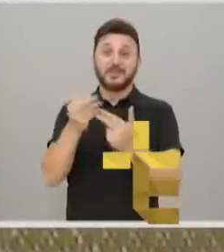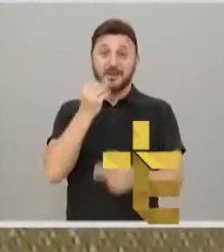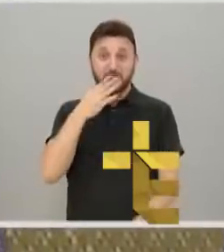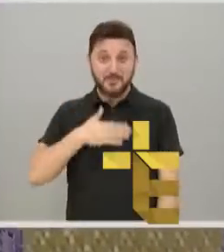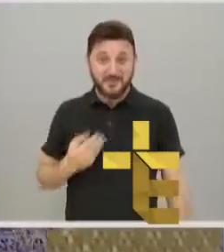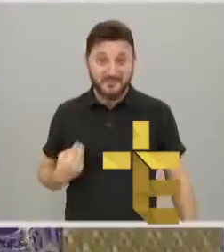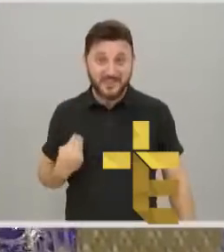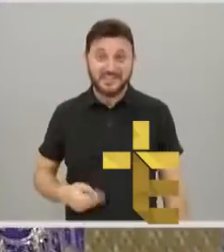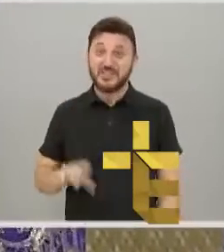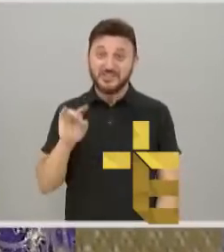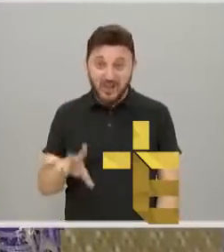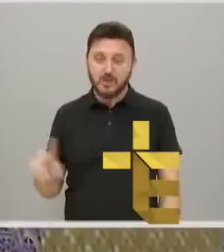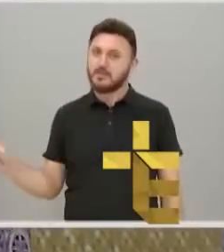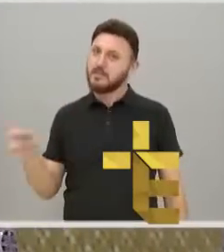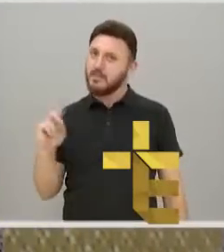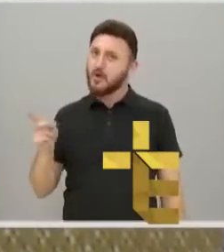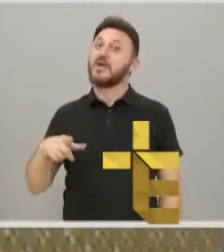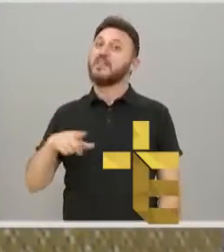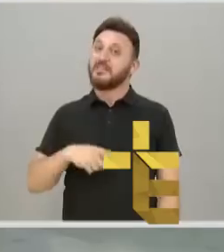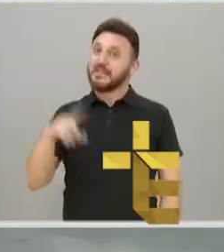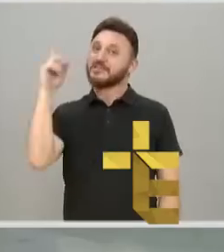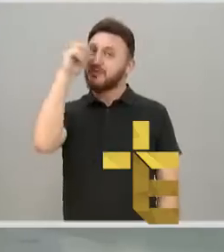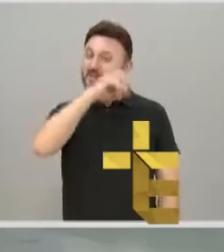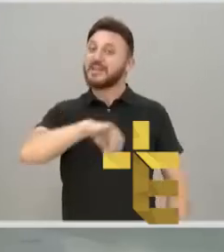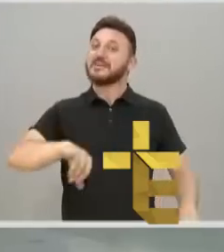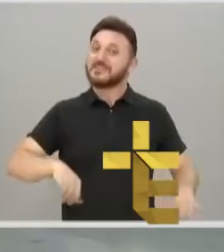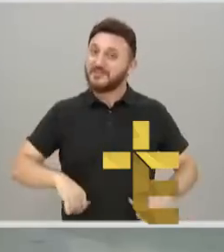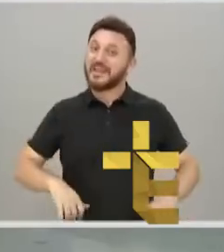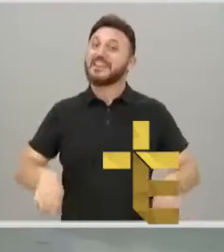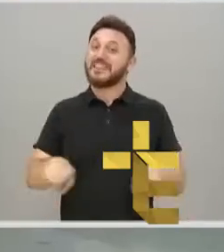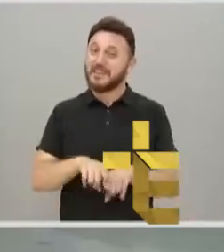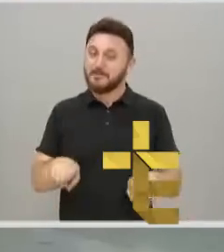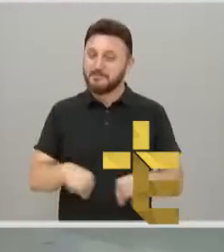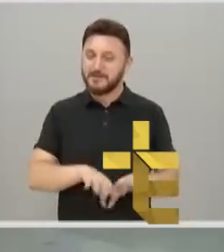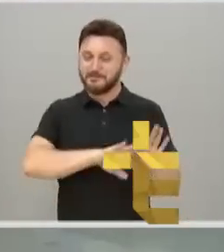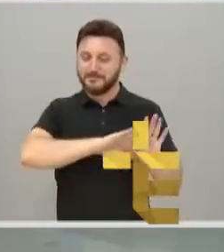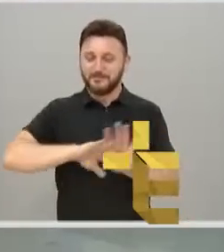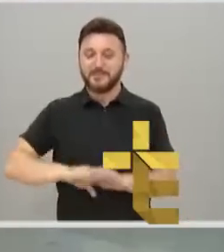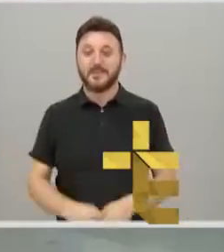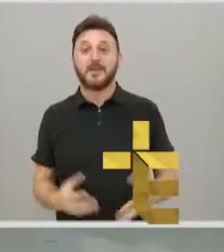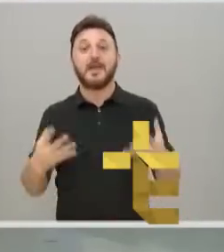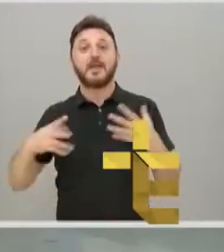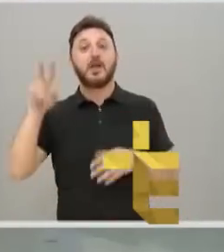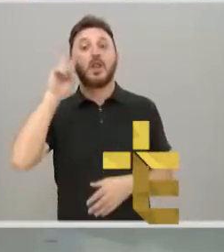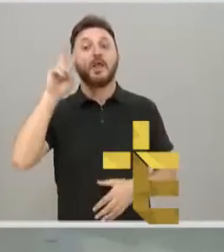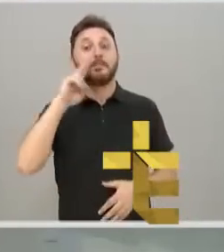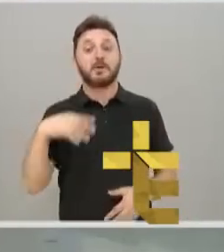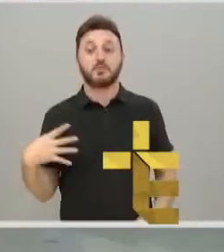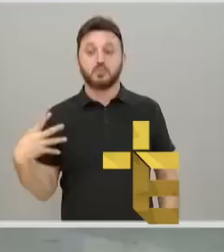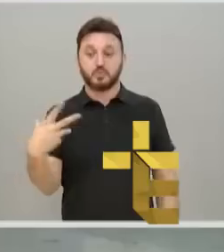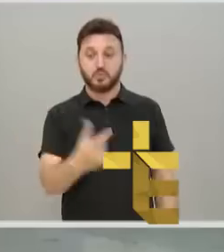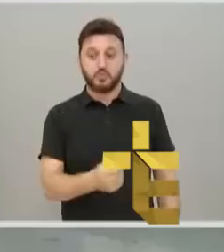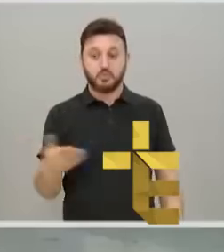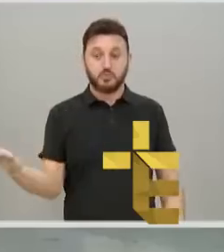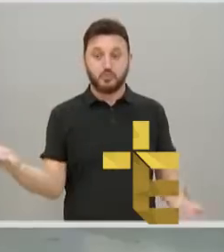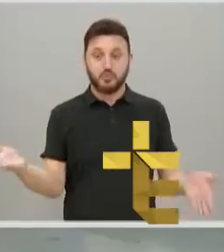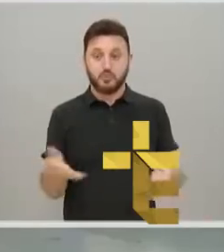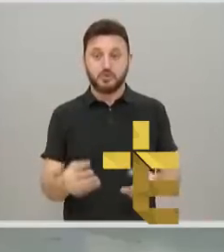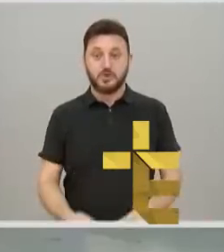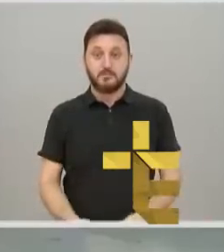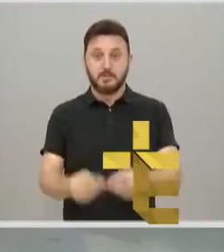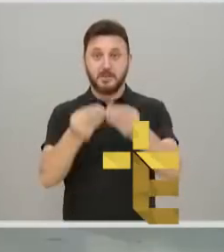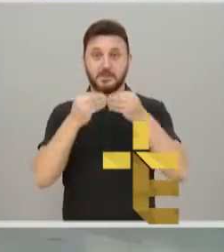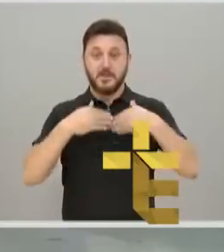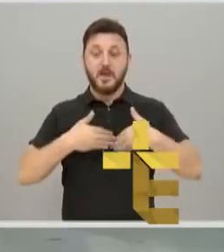Vamos ao começo do texto. Bom, quero lembrar a todos que essa missa